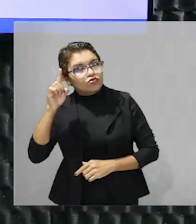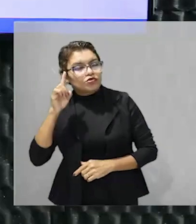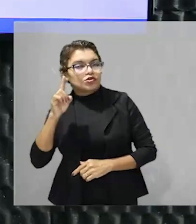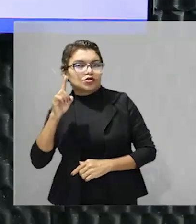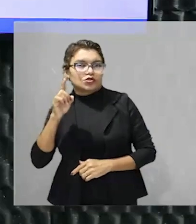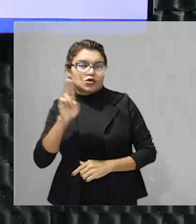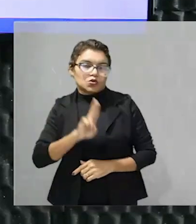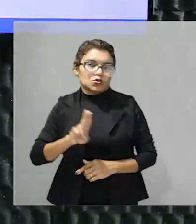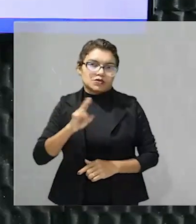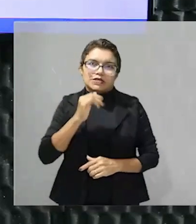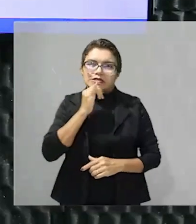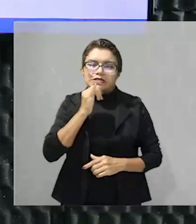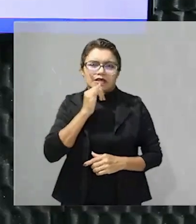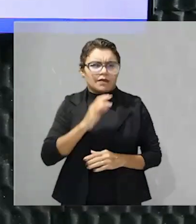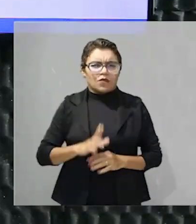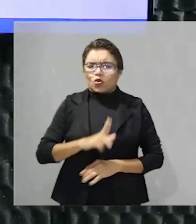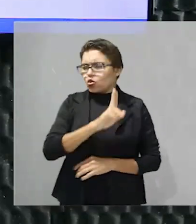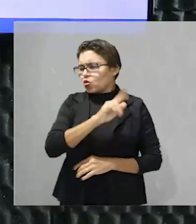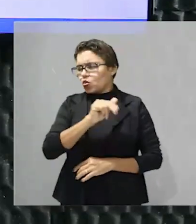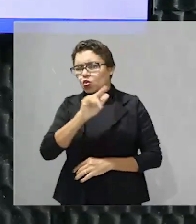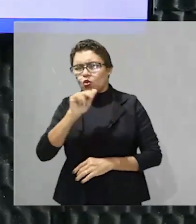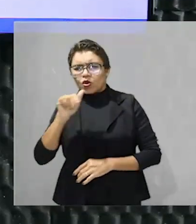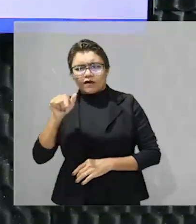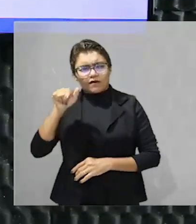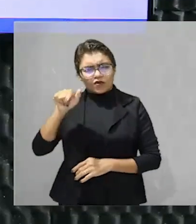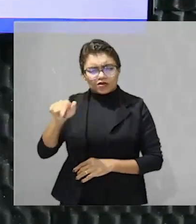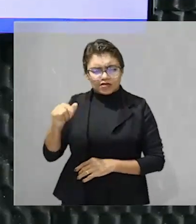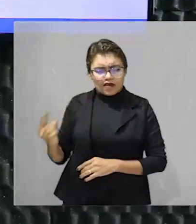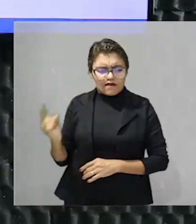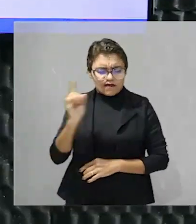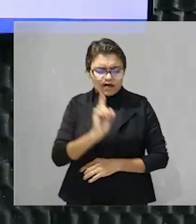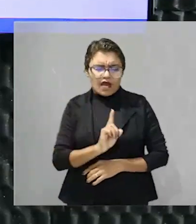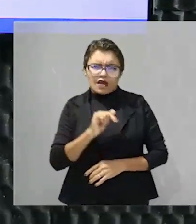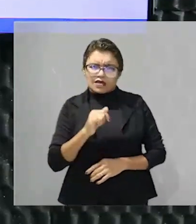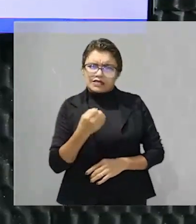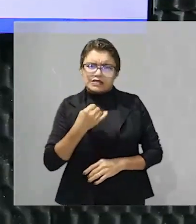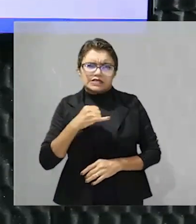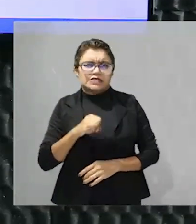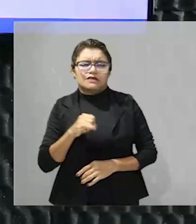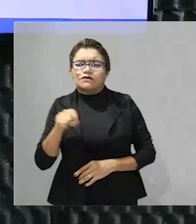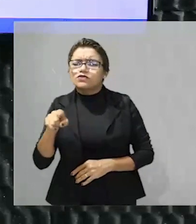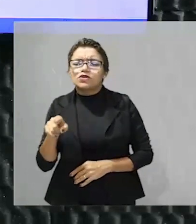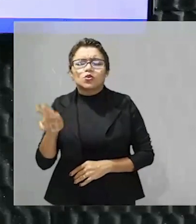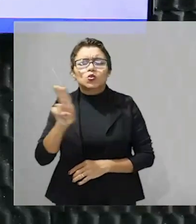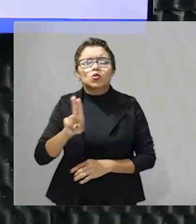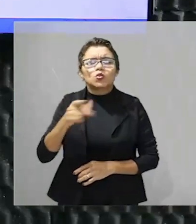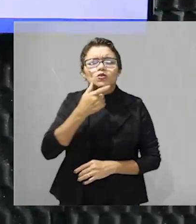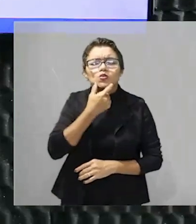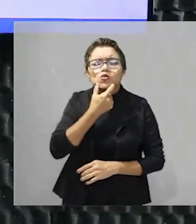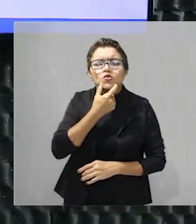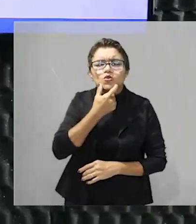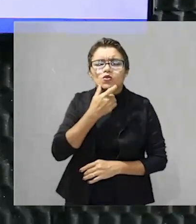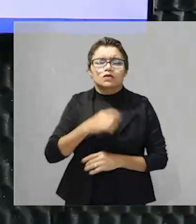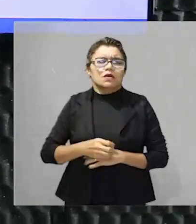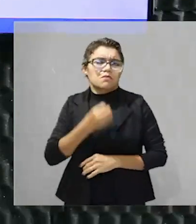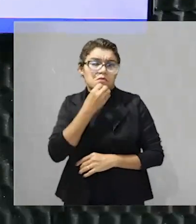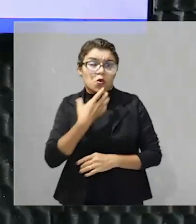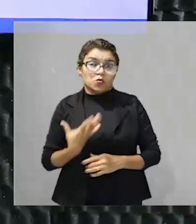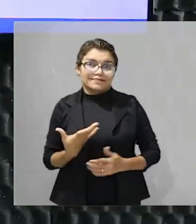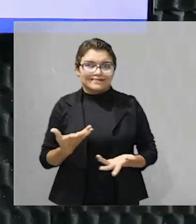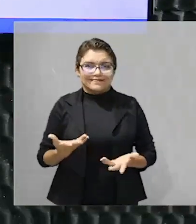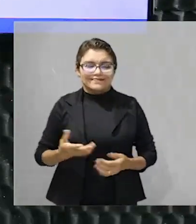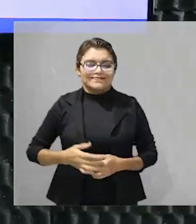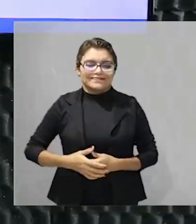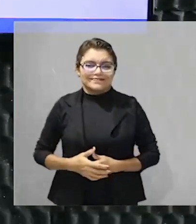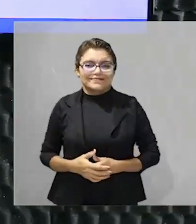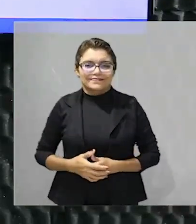De jeito nenhum você deveria estar aqui se você não fala o inglês bom,